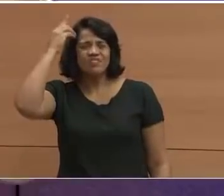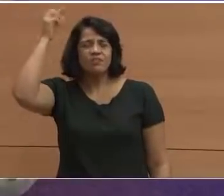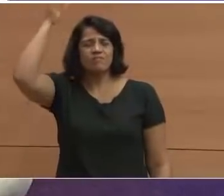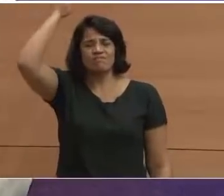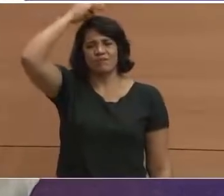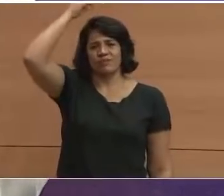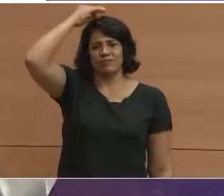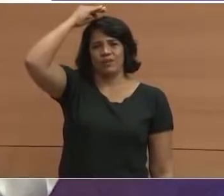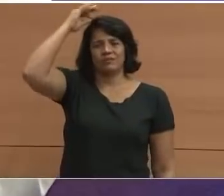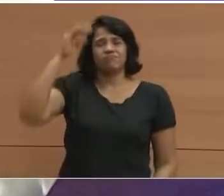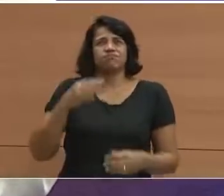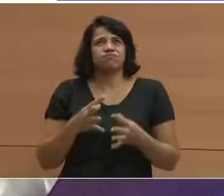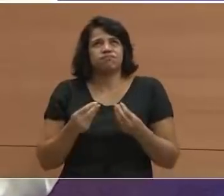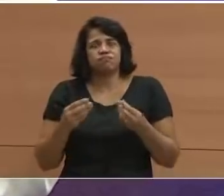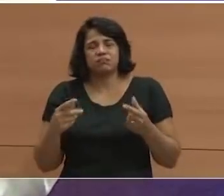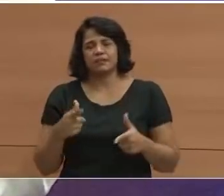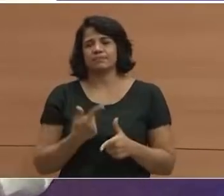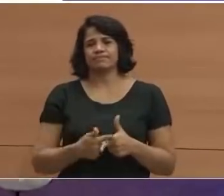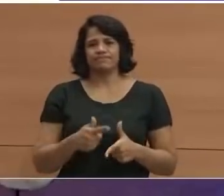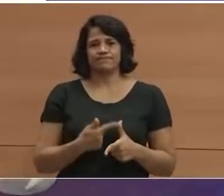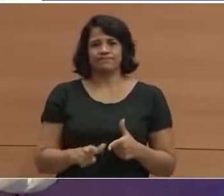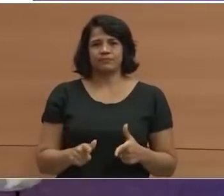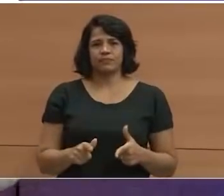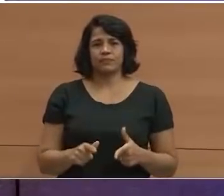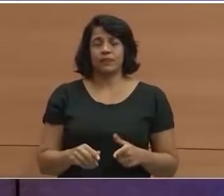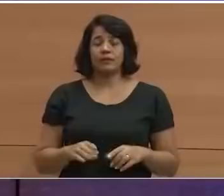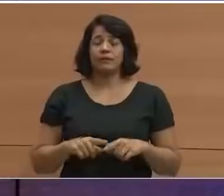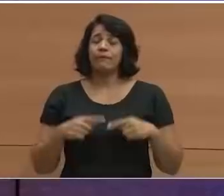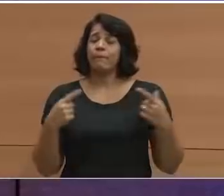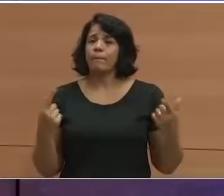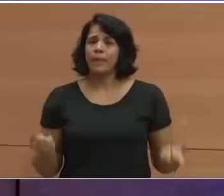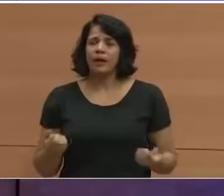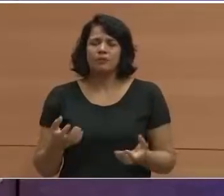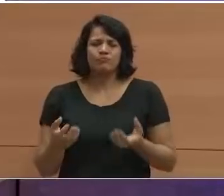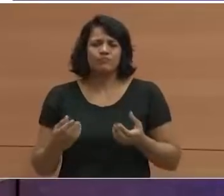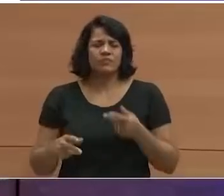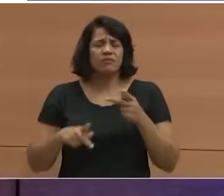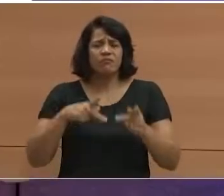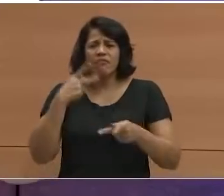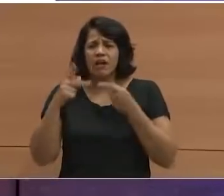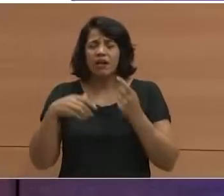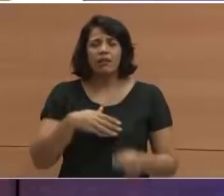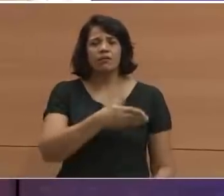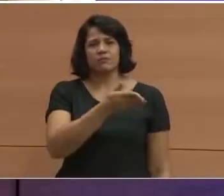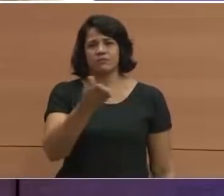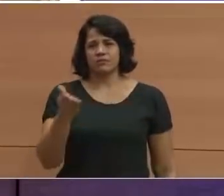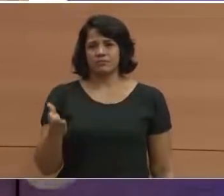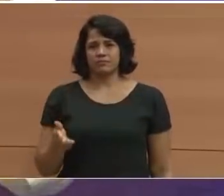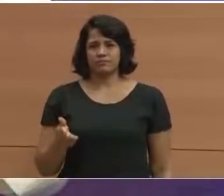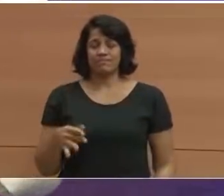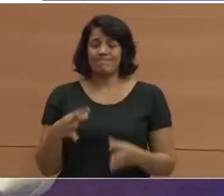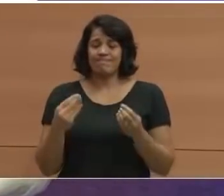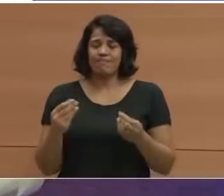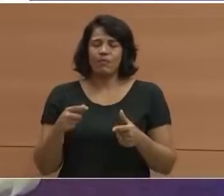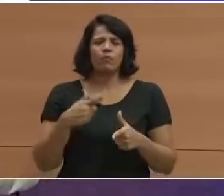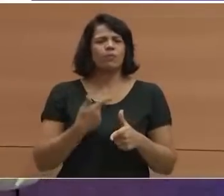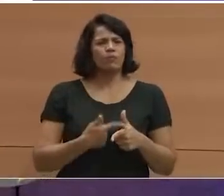muitos problemas. Mas eu quero dizer para vocês que esses muitos